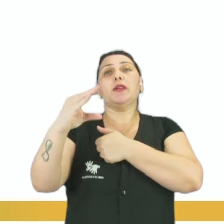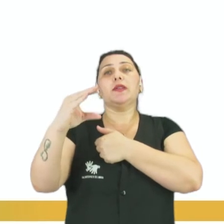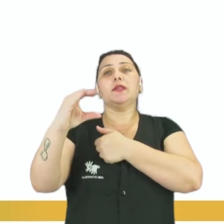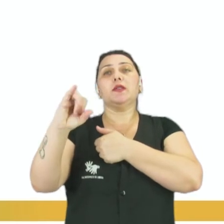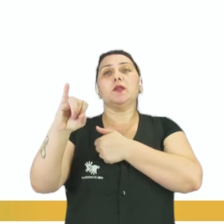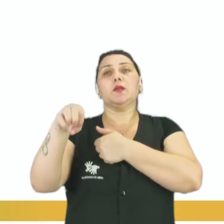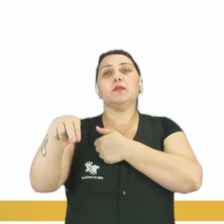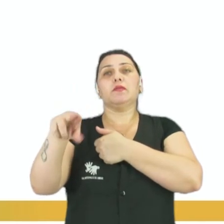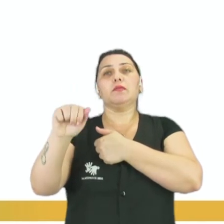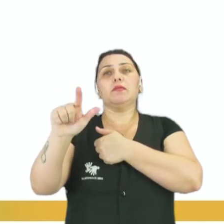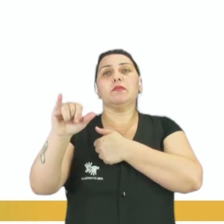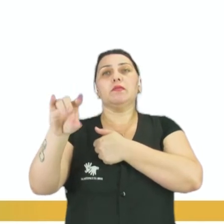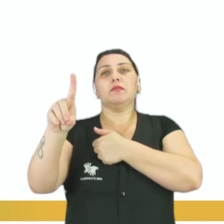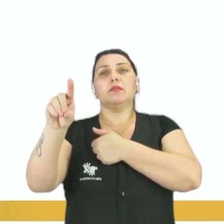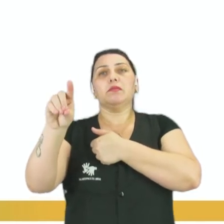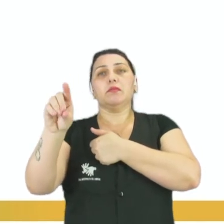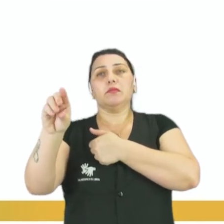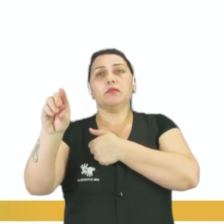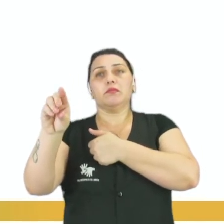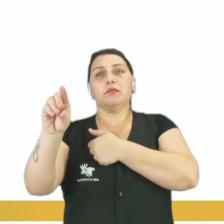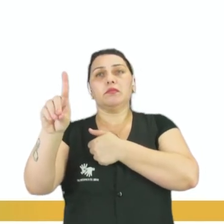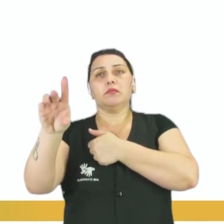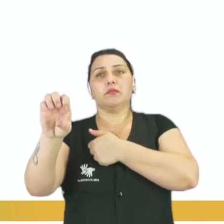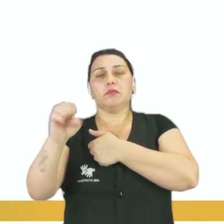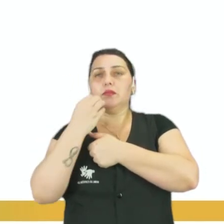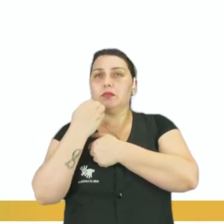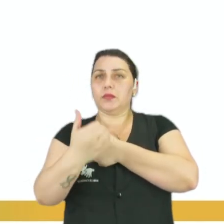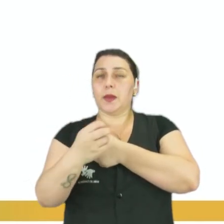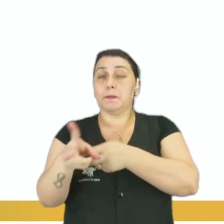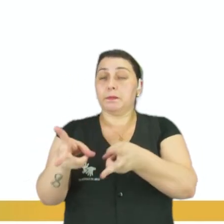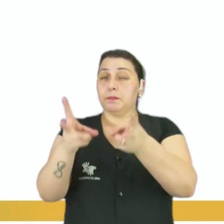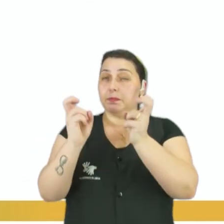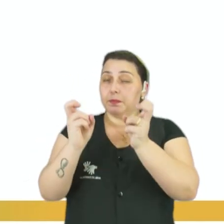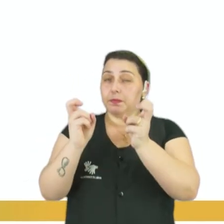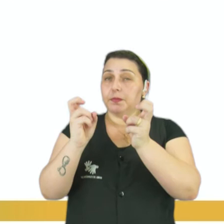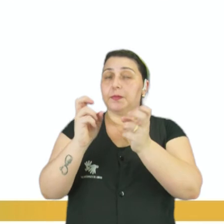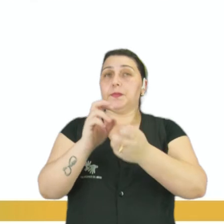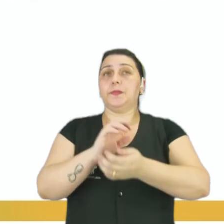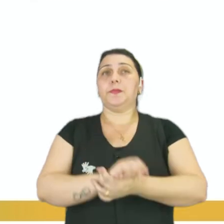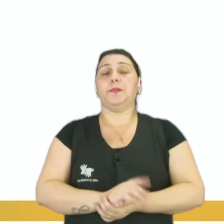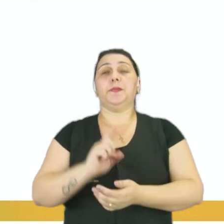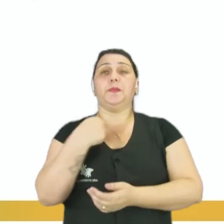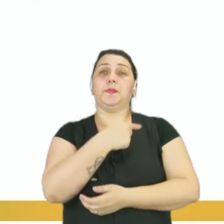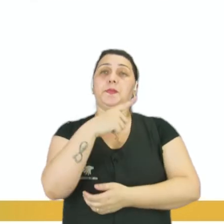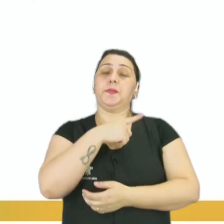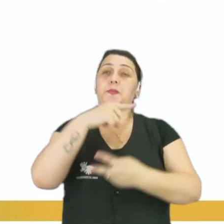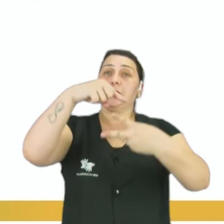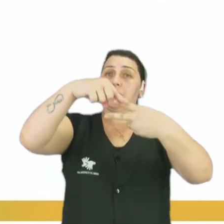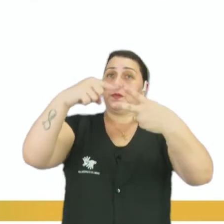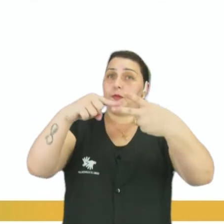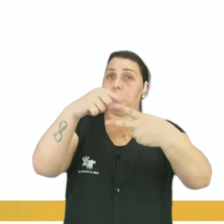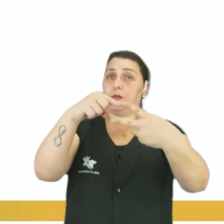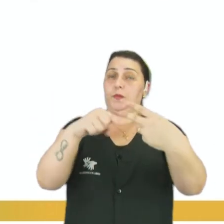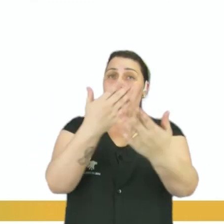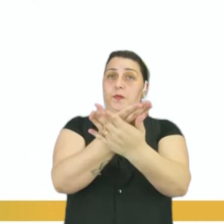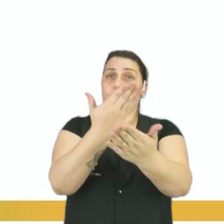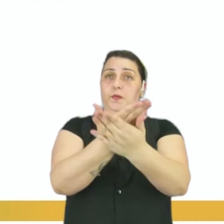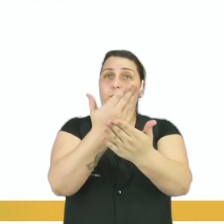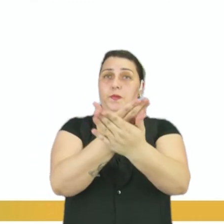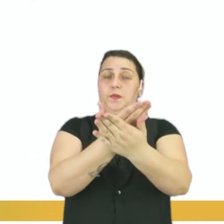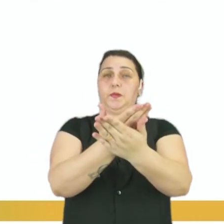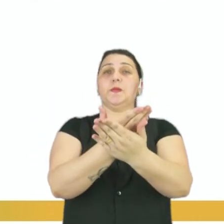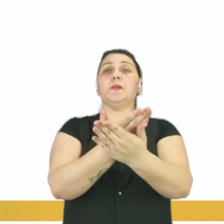constante de proporcionalidade tudo bem gente então percebo que nós temos aí dois estudos